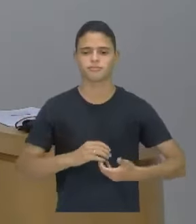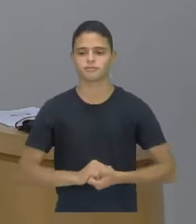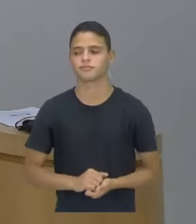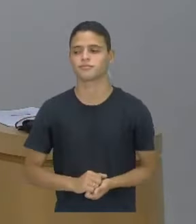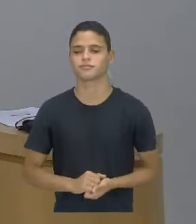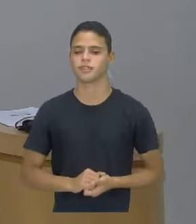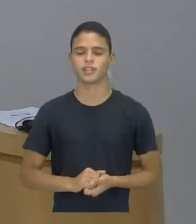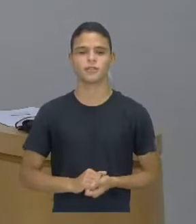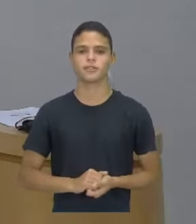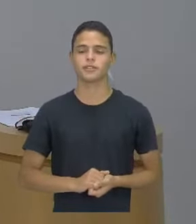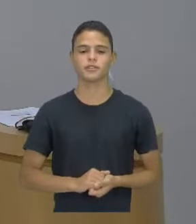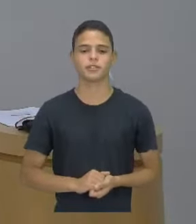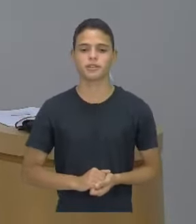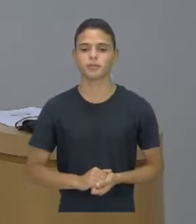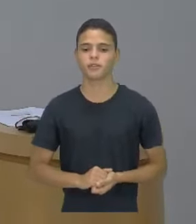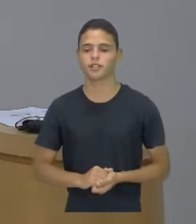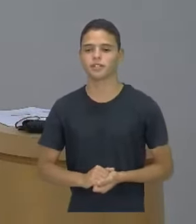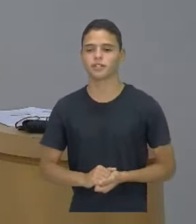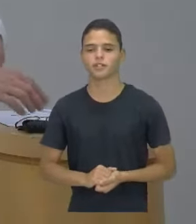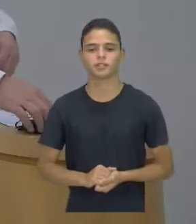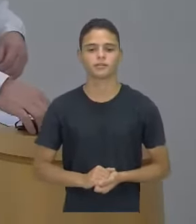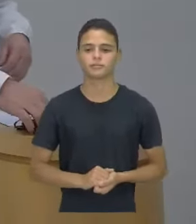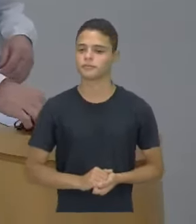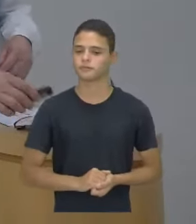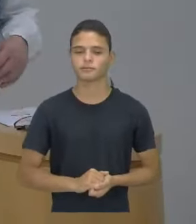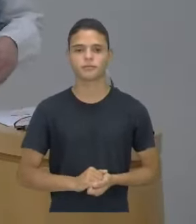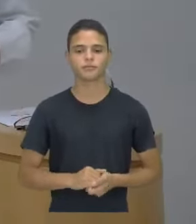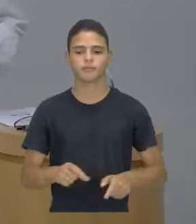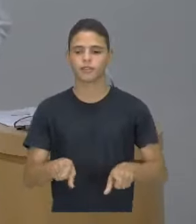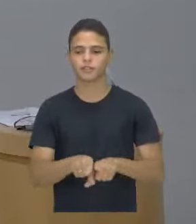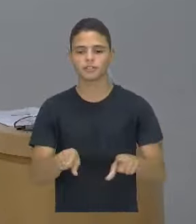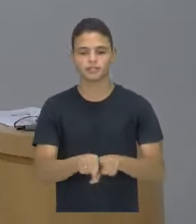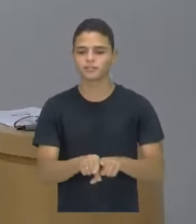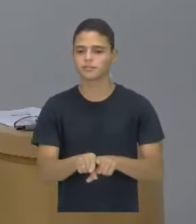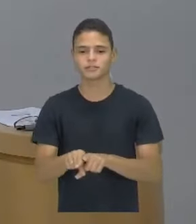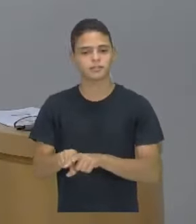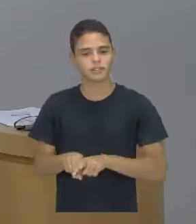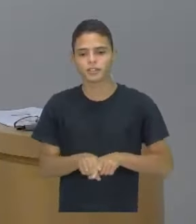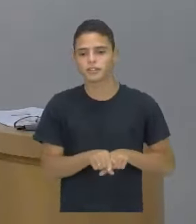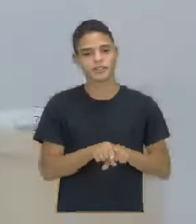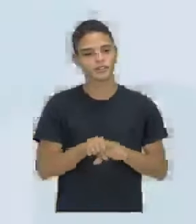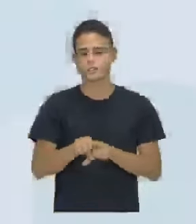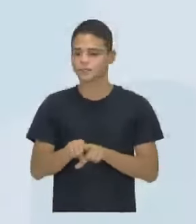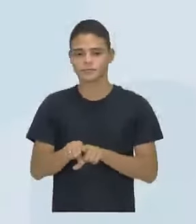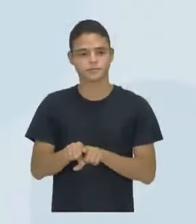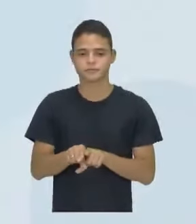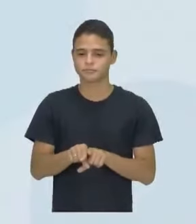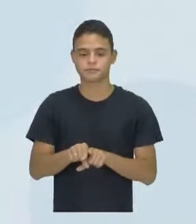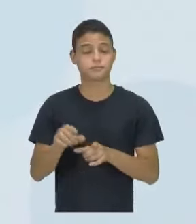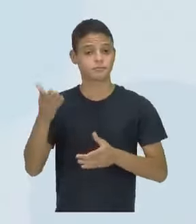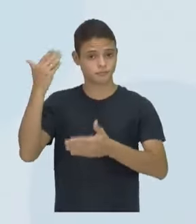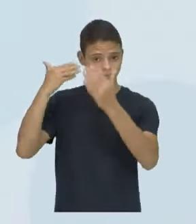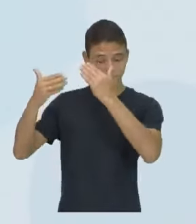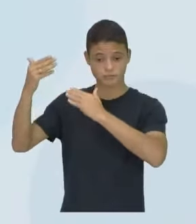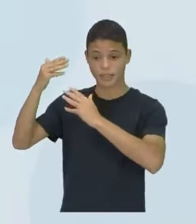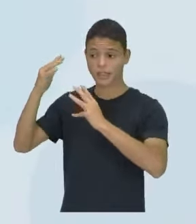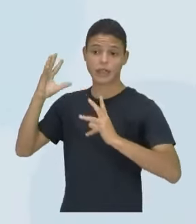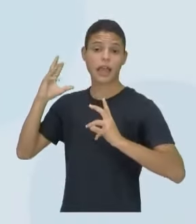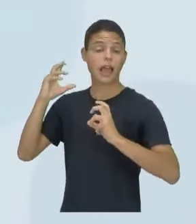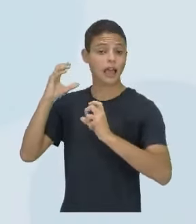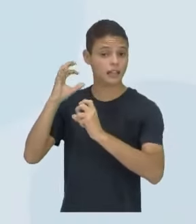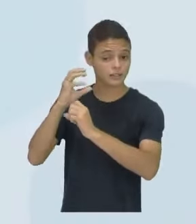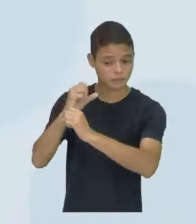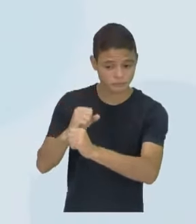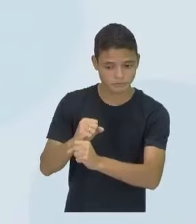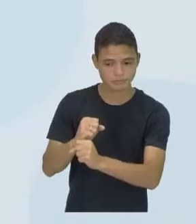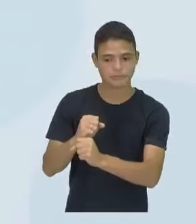em cima disso, tudo bem? And as usual, let's review our last class. Vamos dar uma revisadinha aí na aula passada. Oh, help me, please.